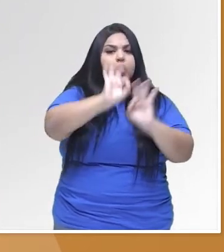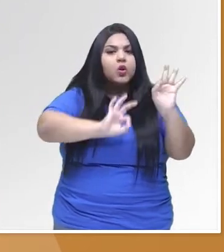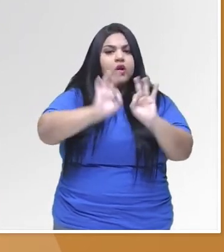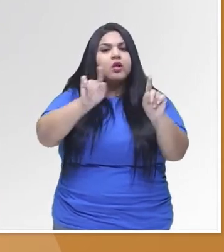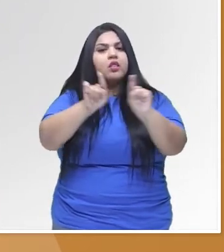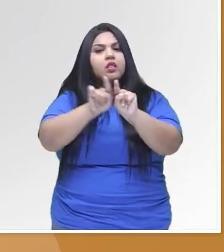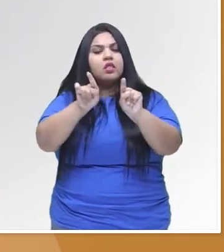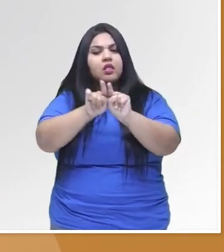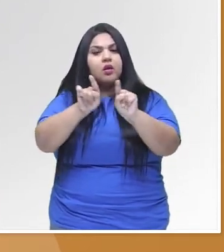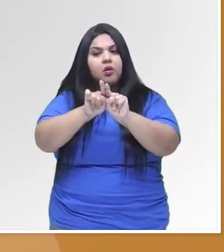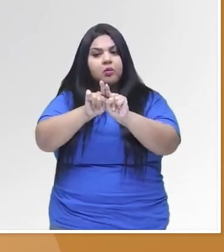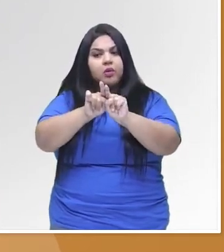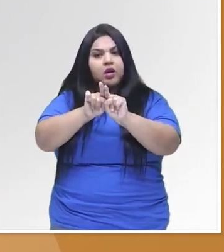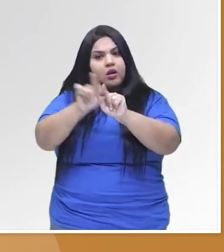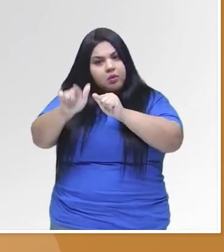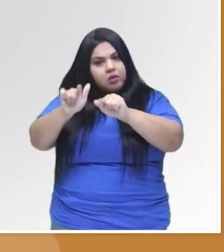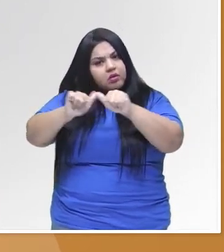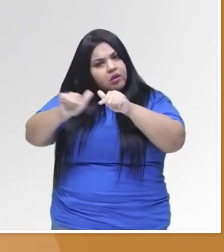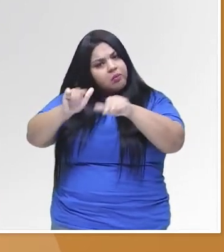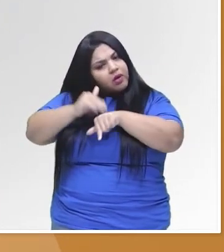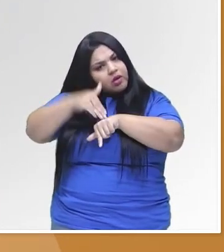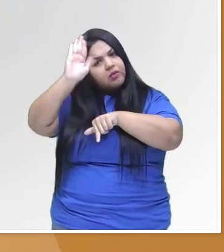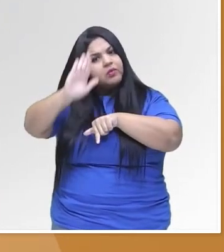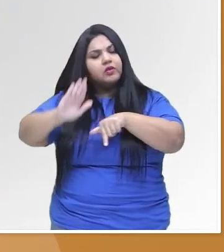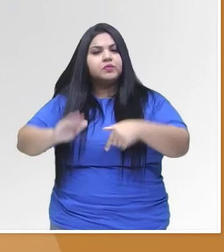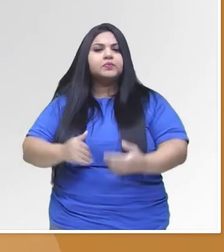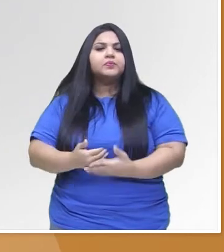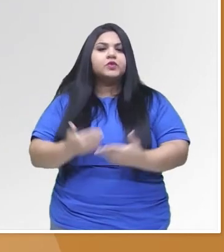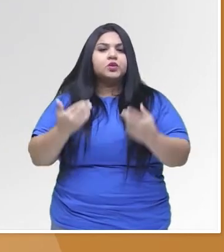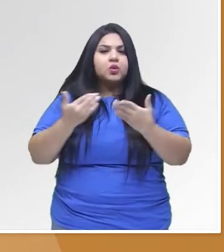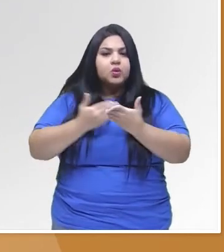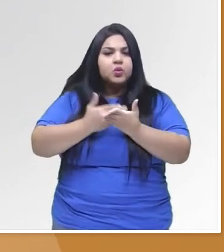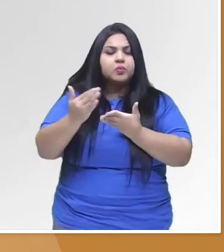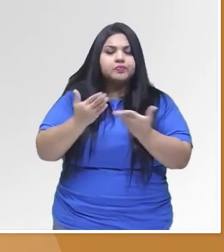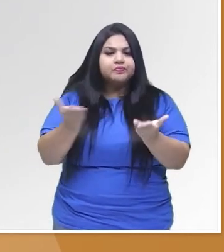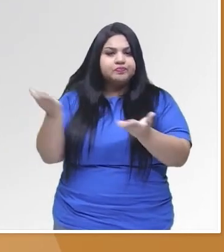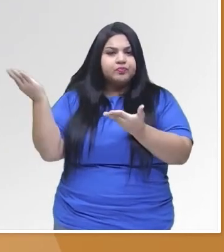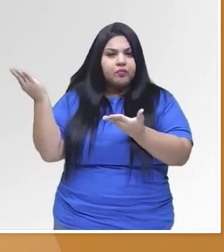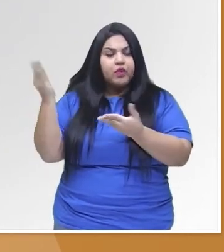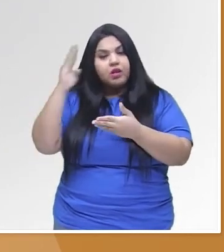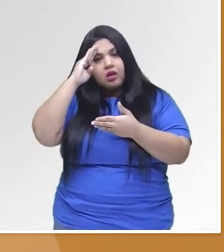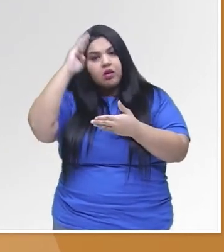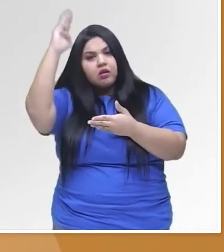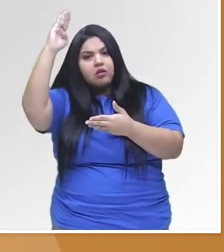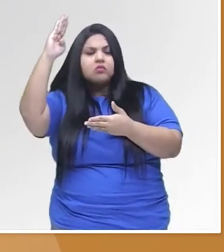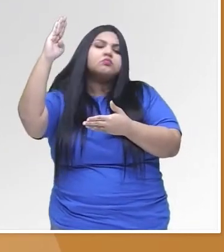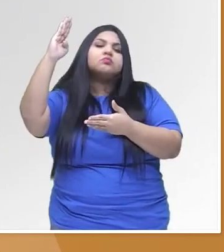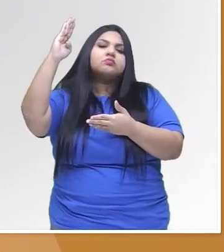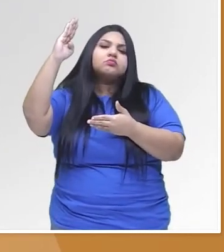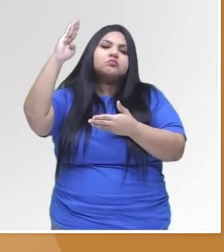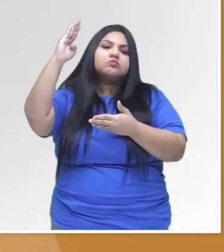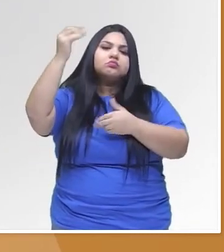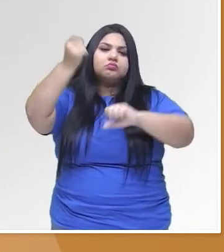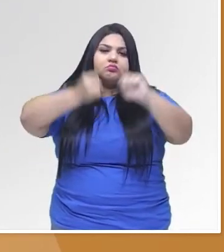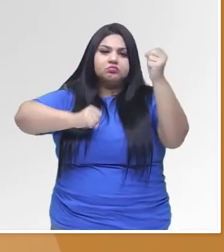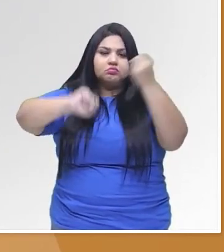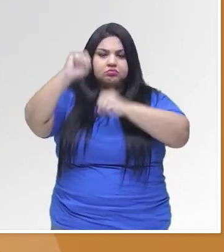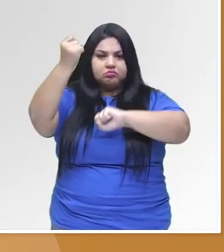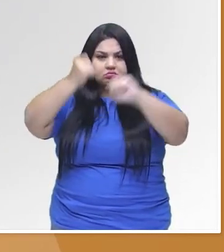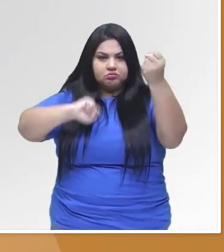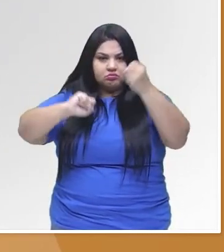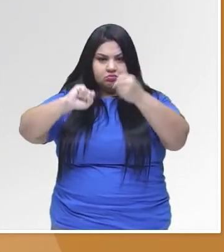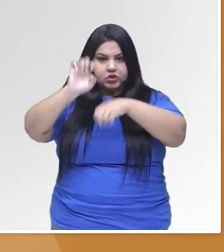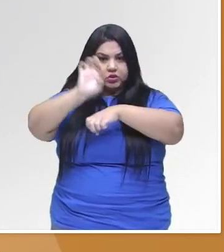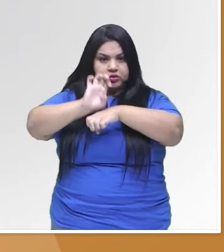e dinamismo no estado, muitas vezes. Vamos começar então vendo os principais polos industriais dos estados.